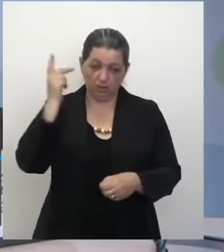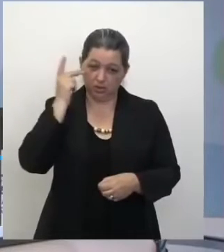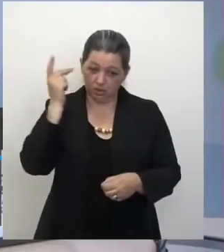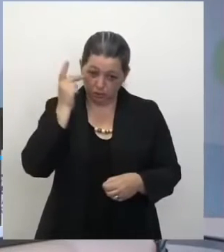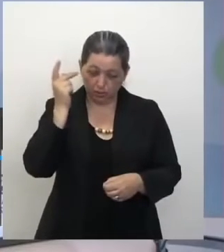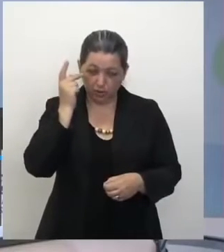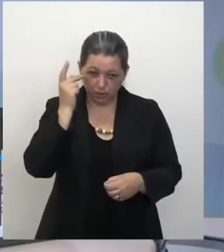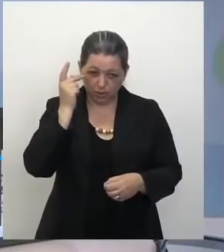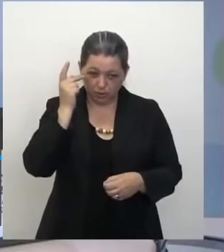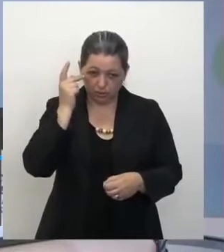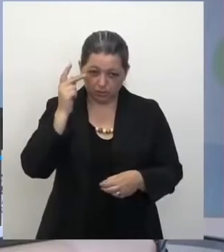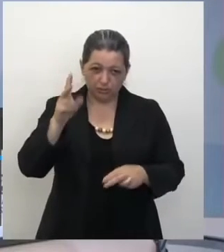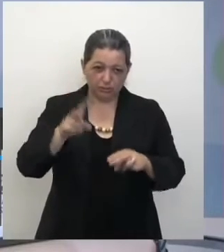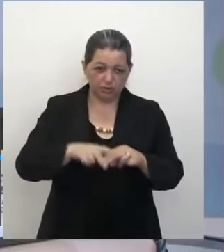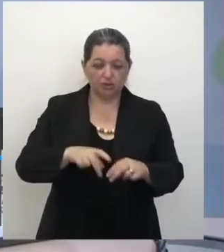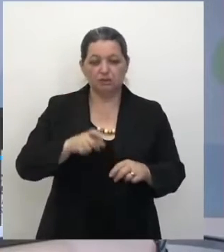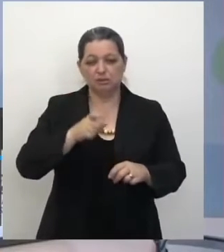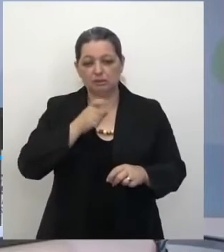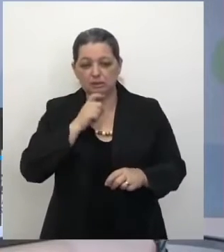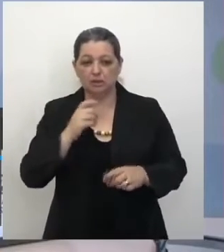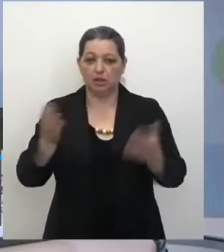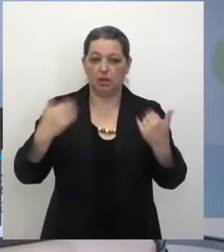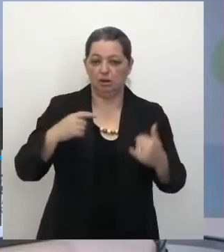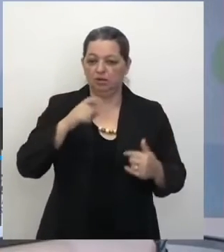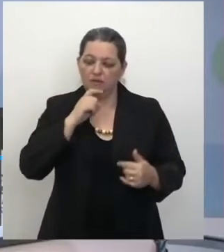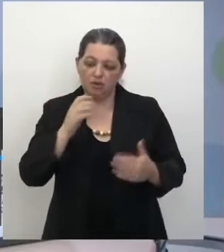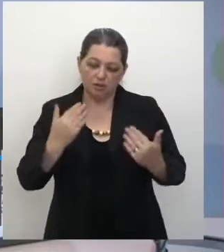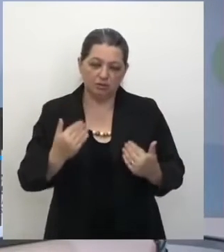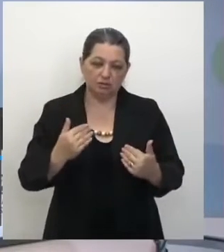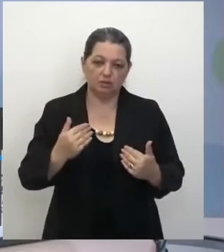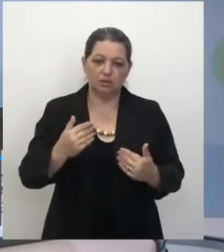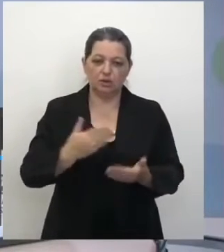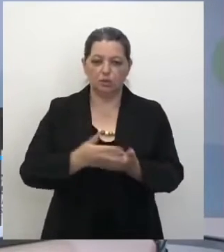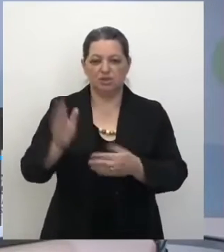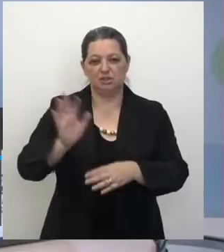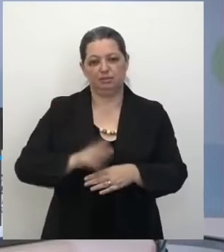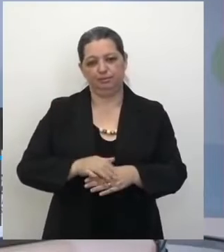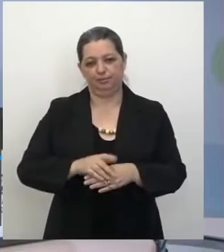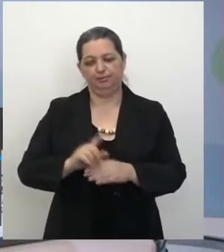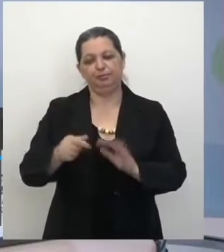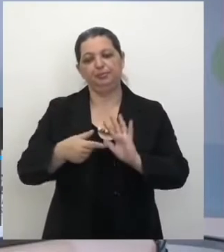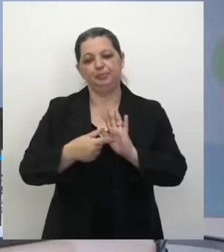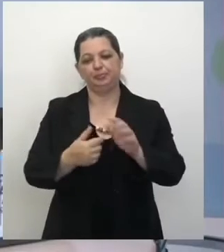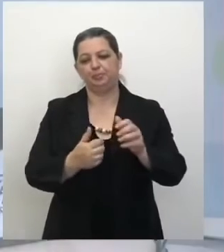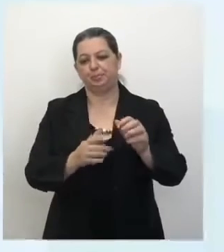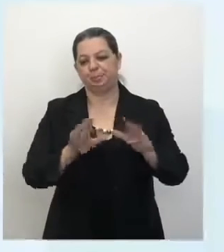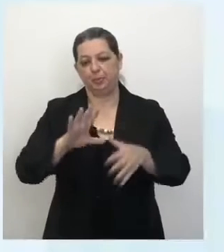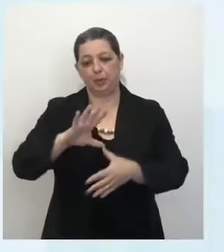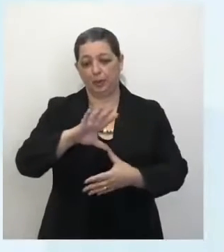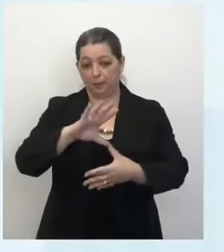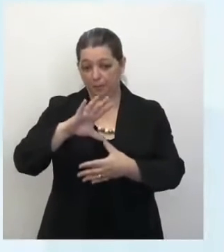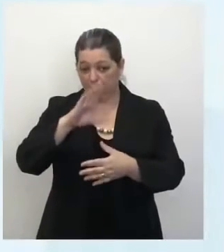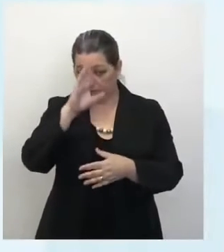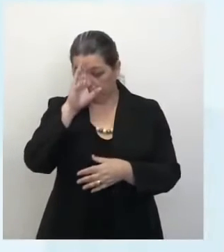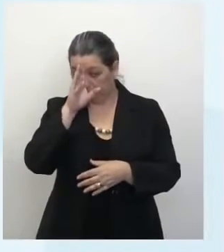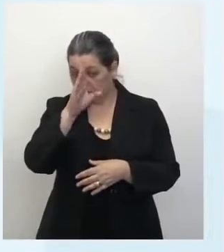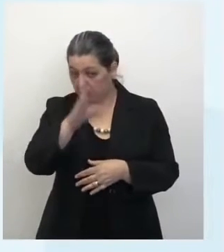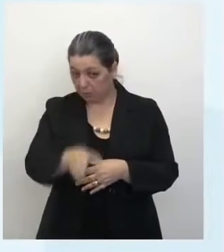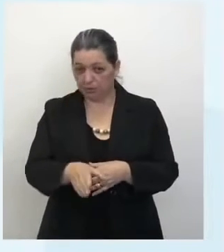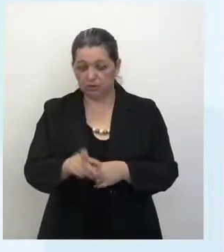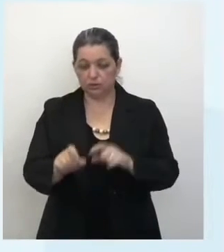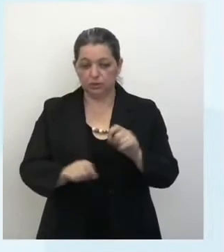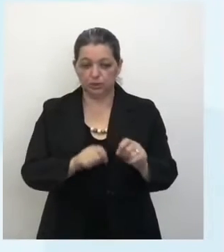São Paulo, calor, frio, você acaba ficando doente. Então, quando você mostra no mapa ali, principalmente